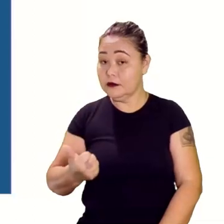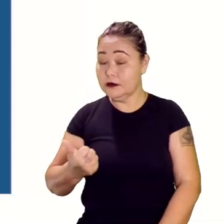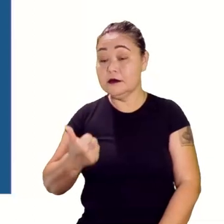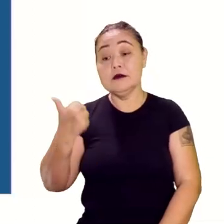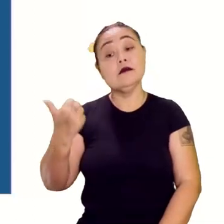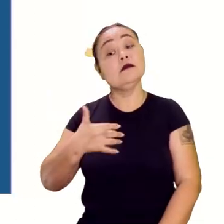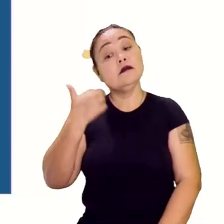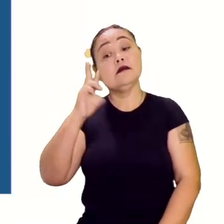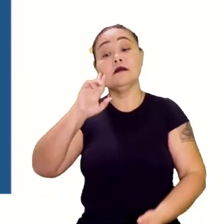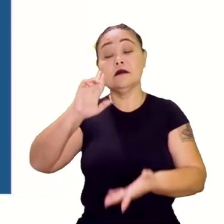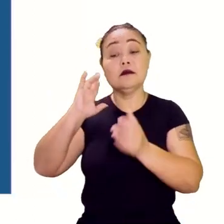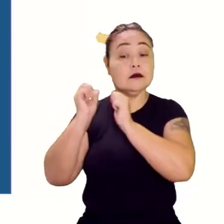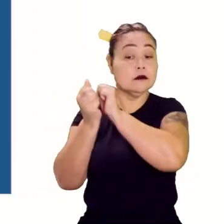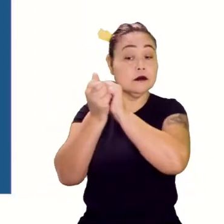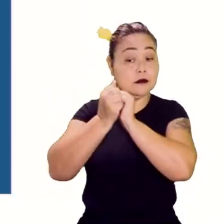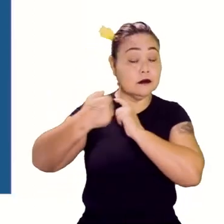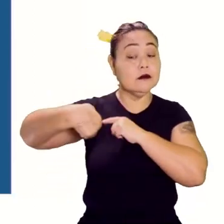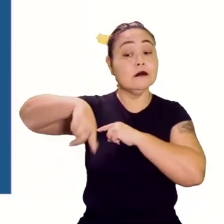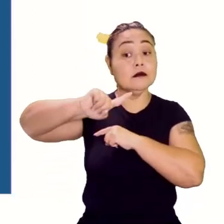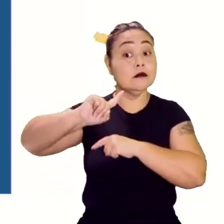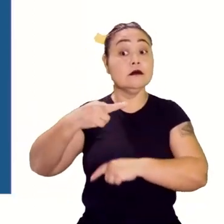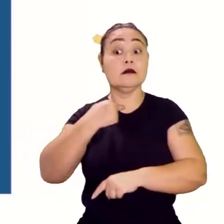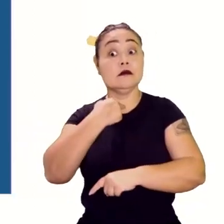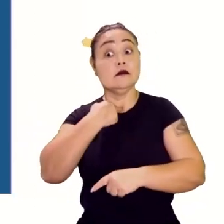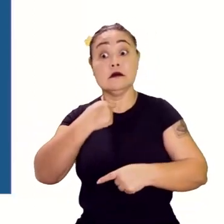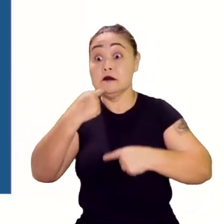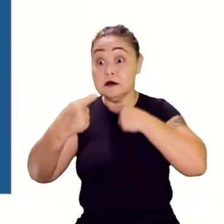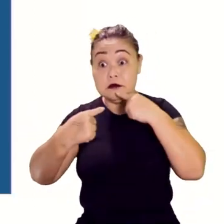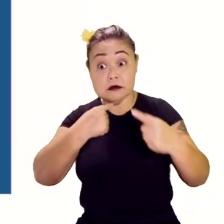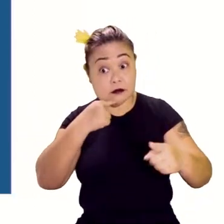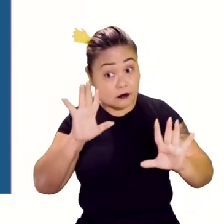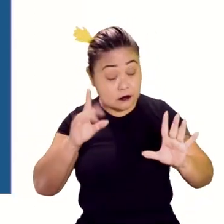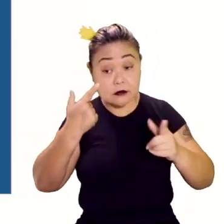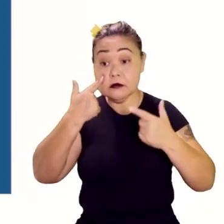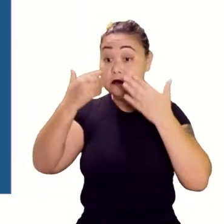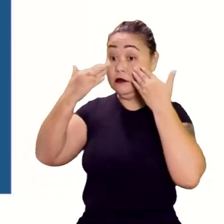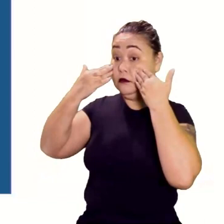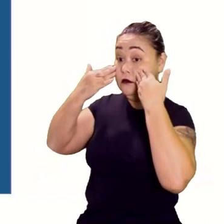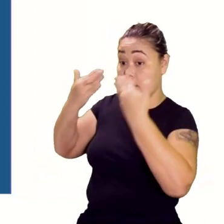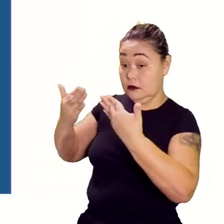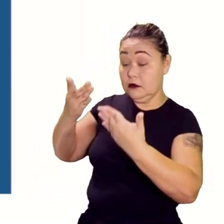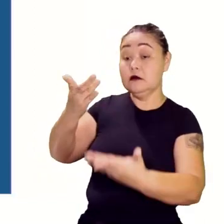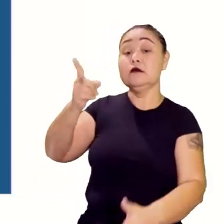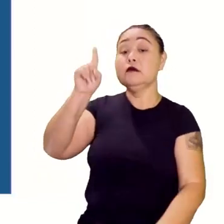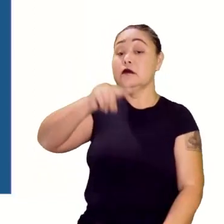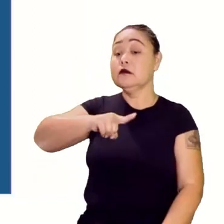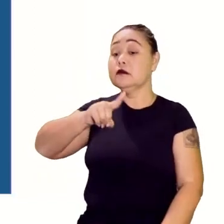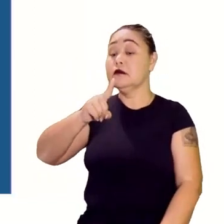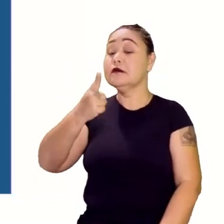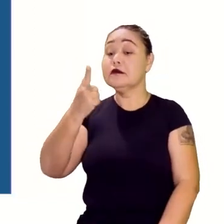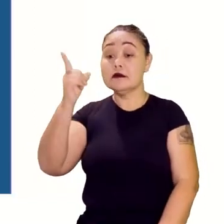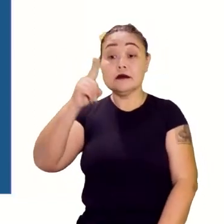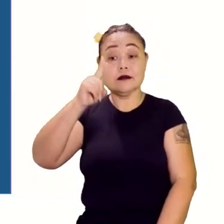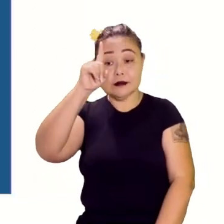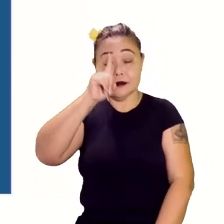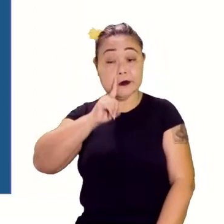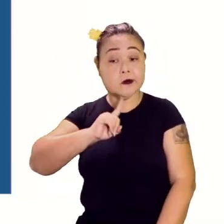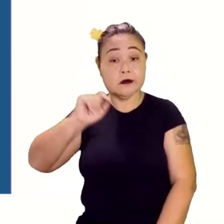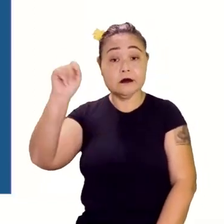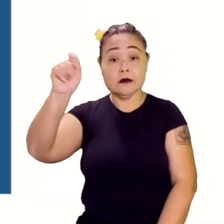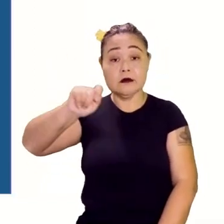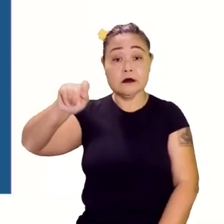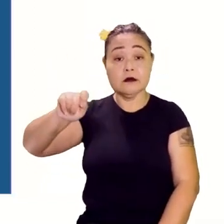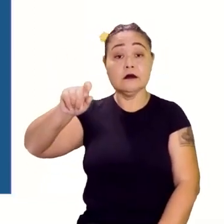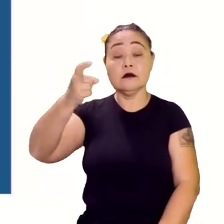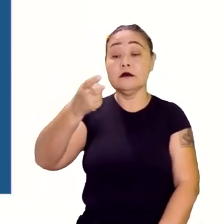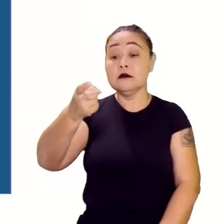E é claro que a gente resolve junto com vocês, porque não pode ficar dúvida. Vamos pegar um amarelinho, que eu acho que dá mais resultado. Vamos lá, então, eu tenho